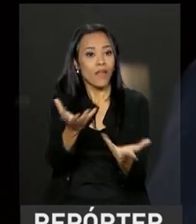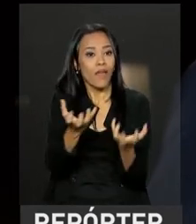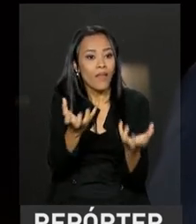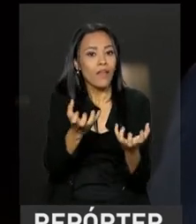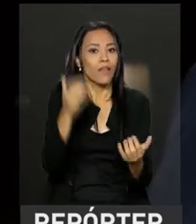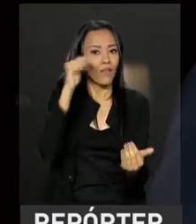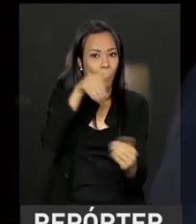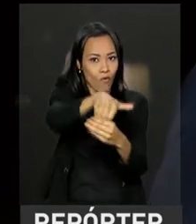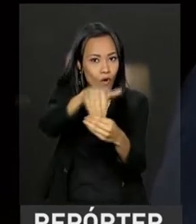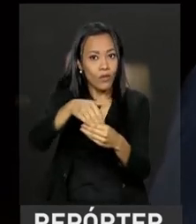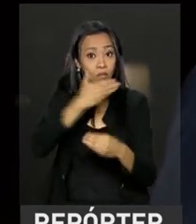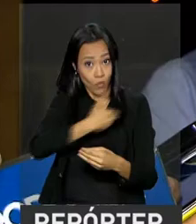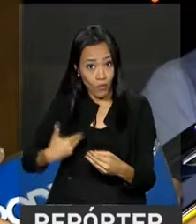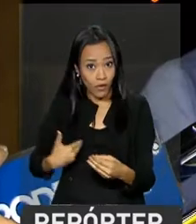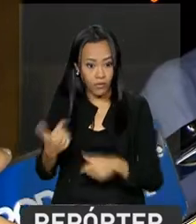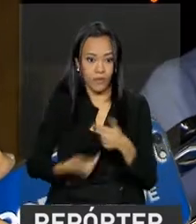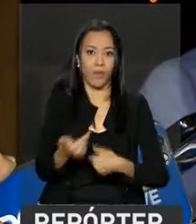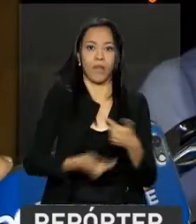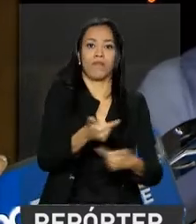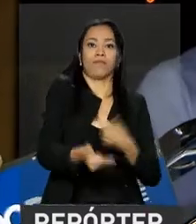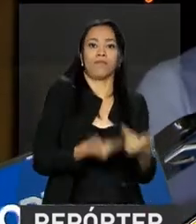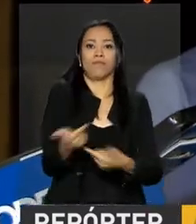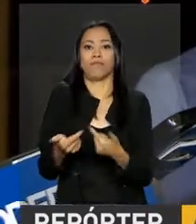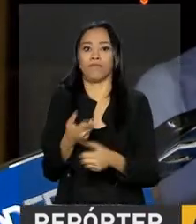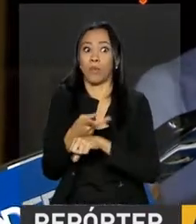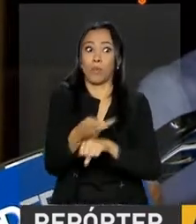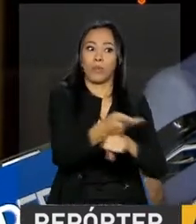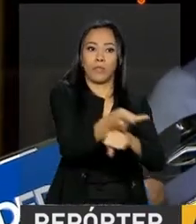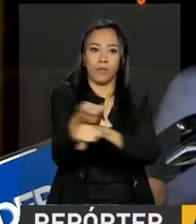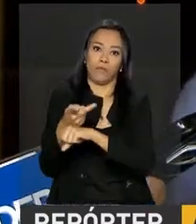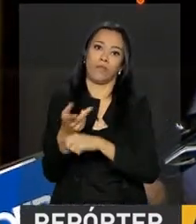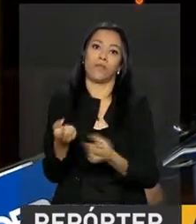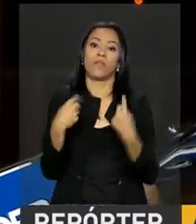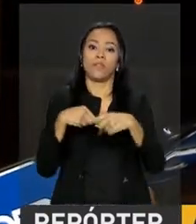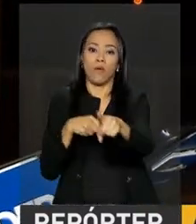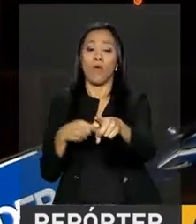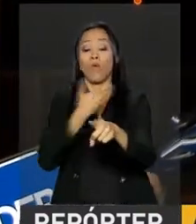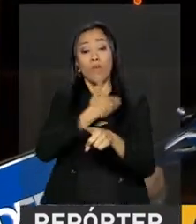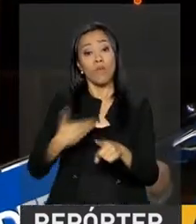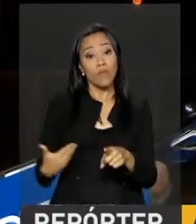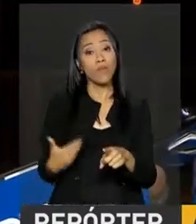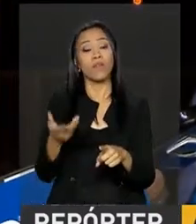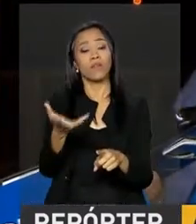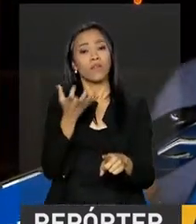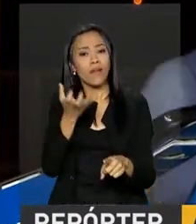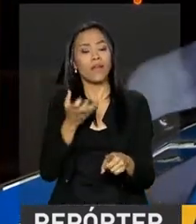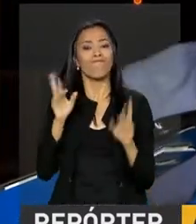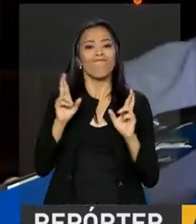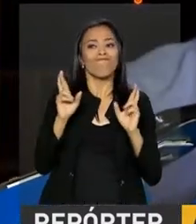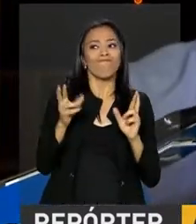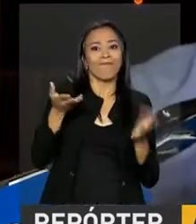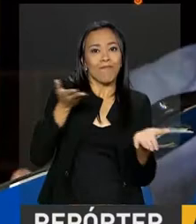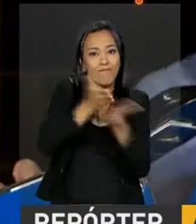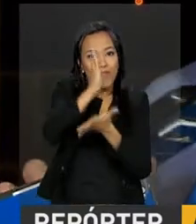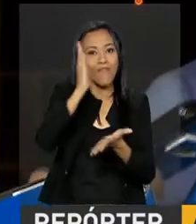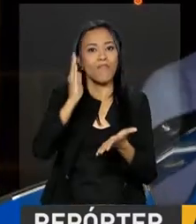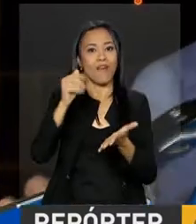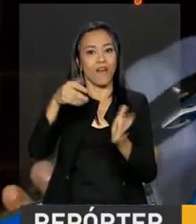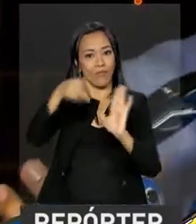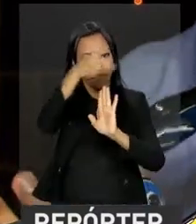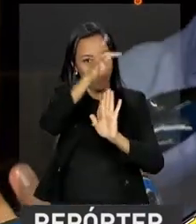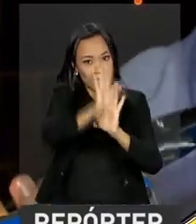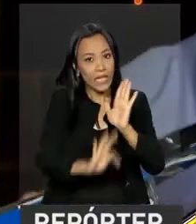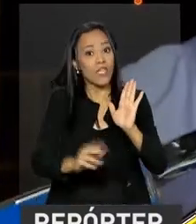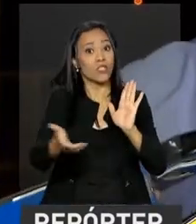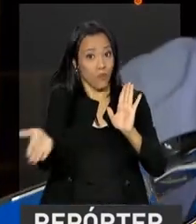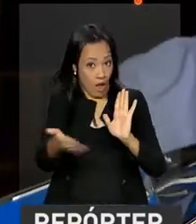que o governo está trabalhando. O governo tem uma expectativa muito forte com relação à aprovação da reforma da Previdência, porque o texto